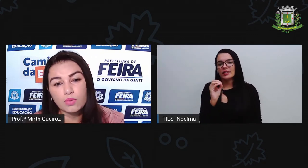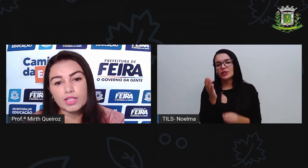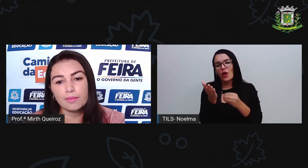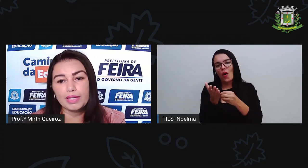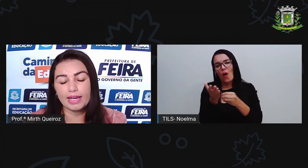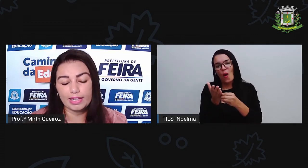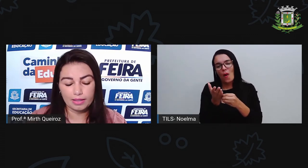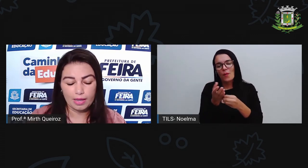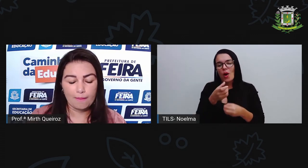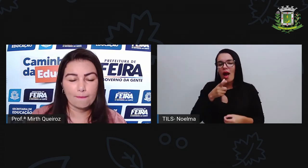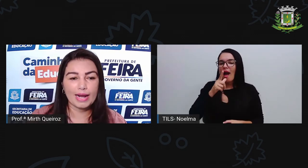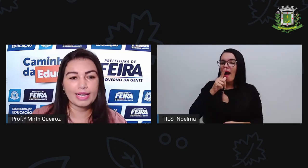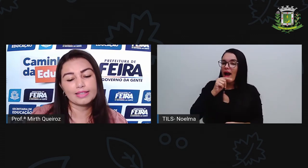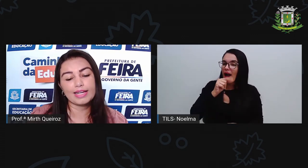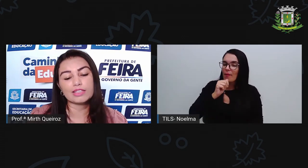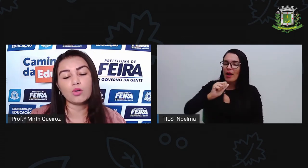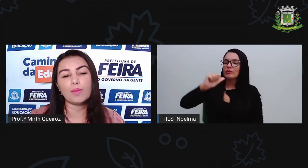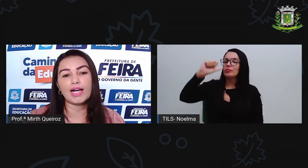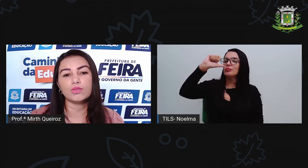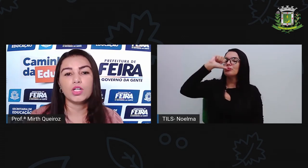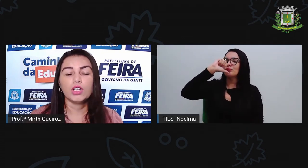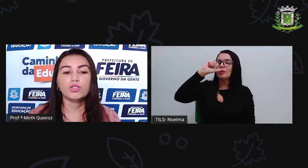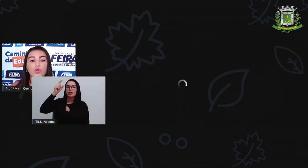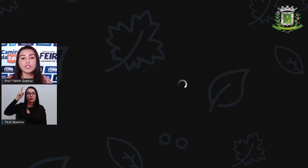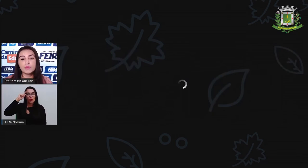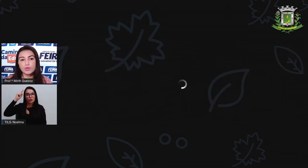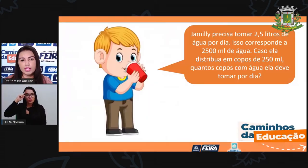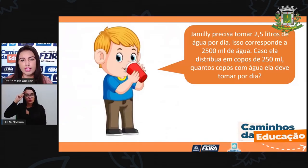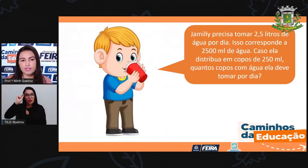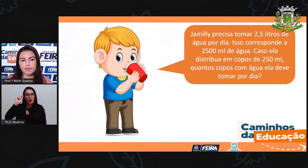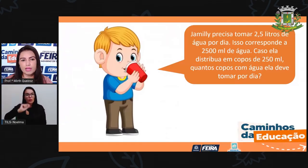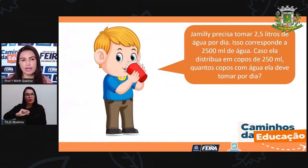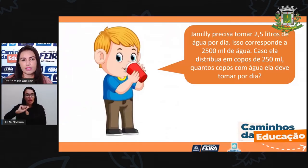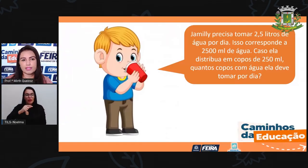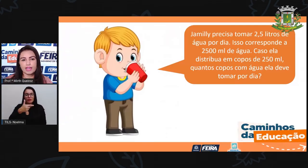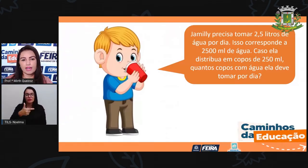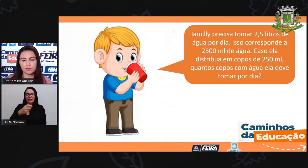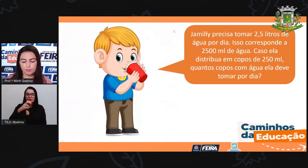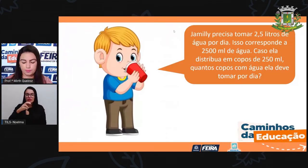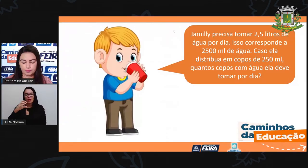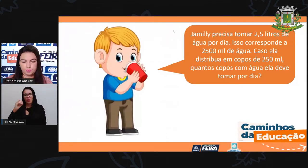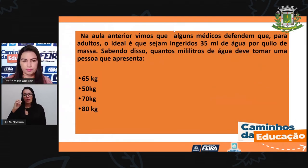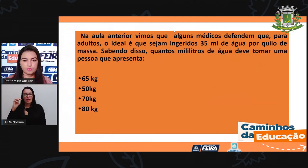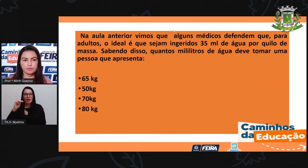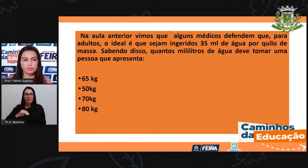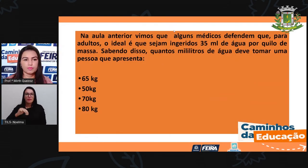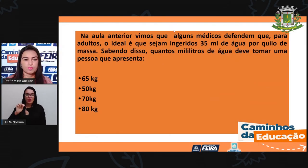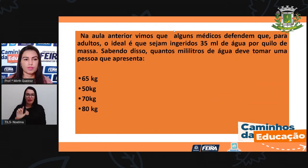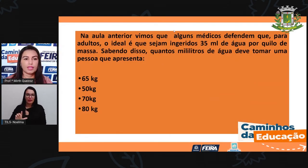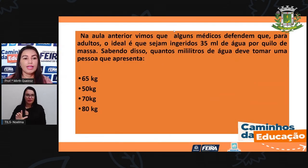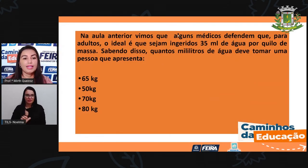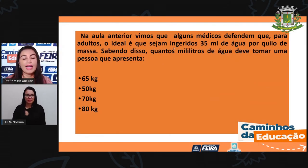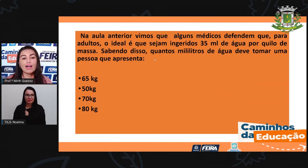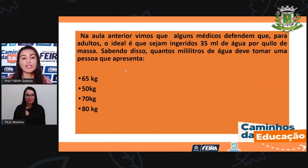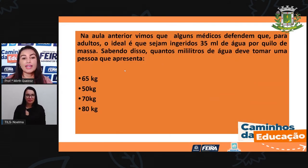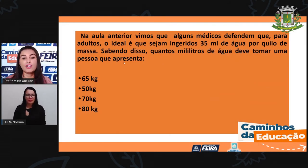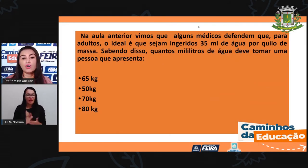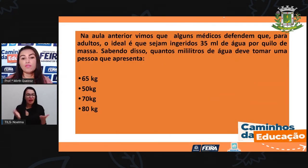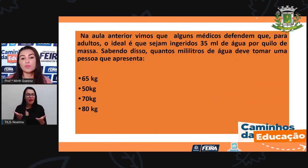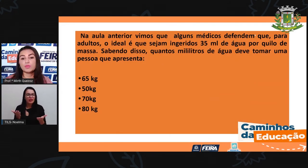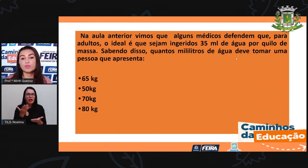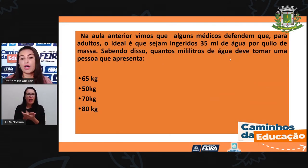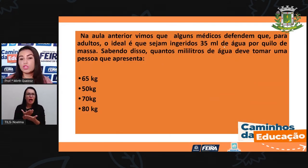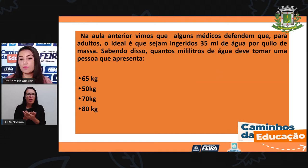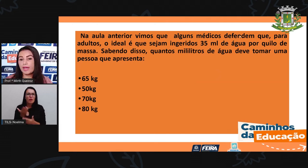250 ml para que ela tenha tomado 2.500 ml, certo? Na aula